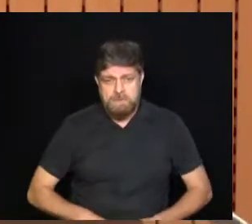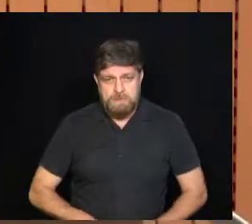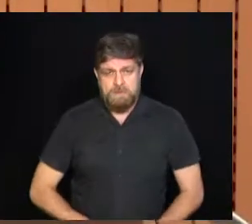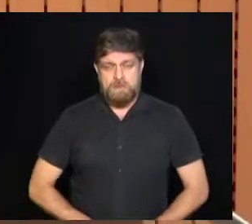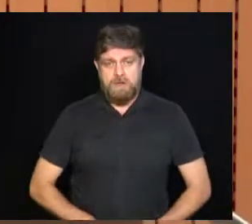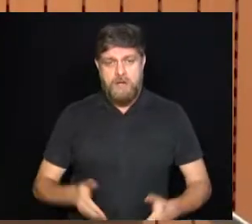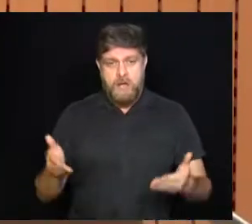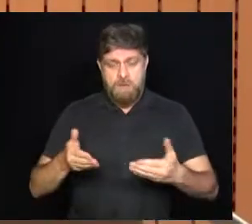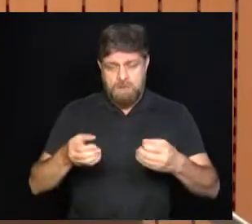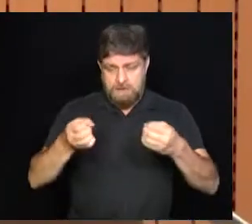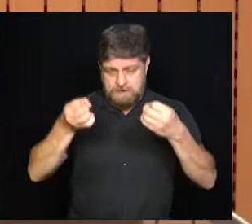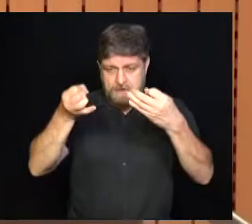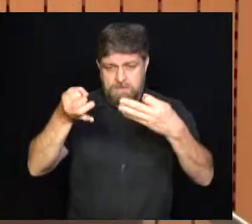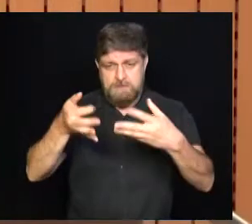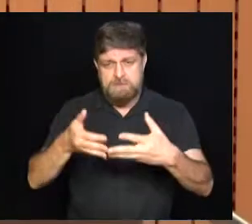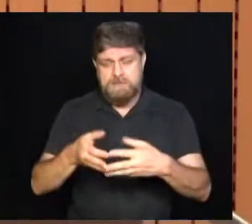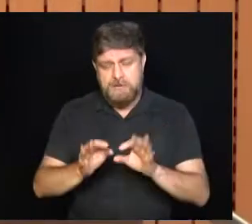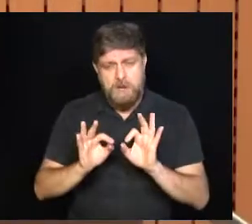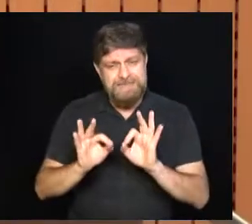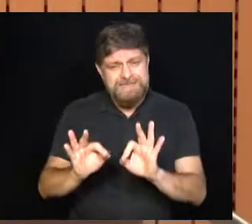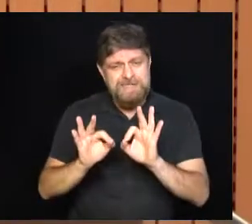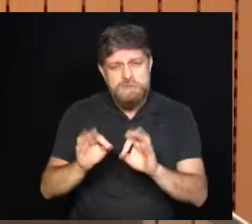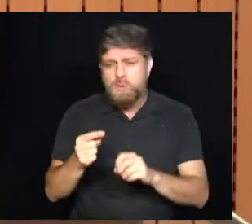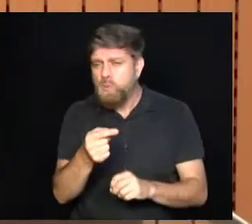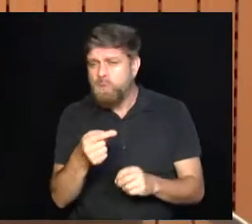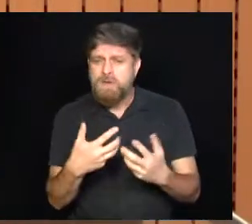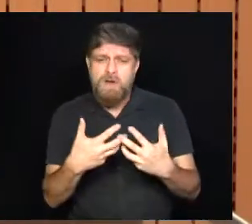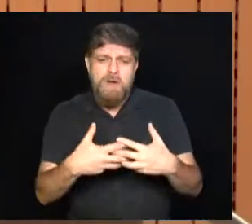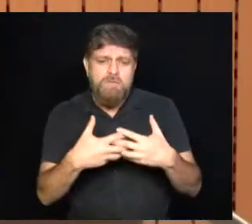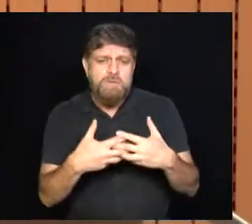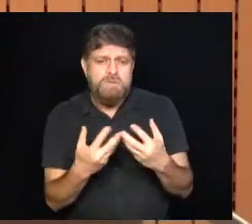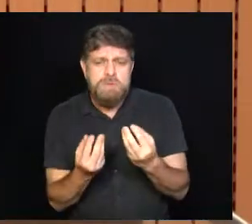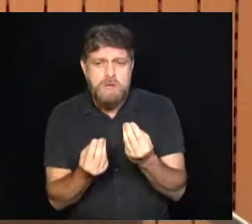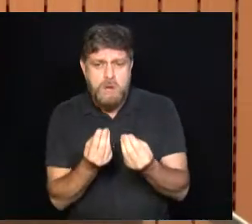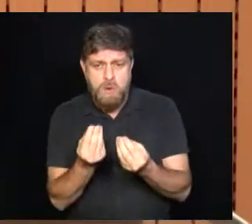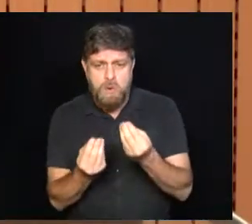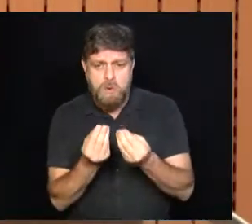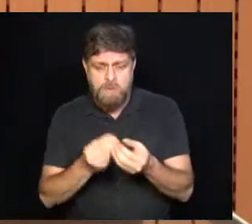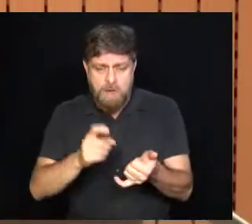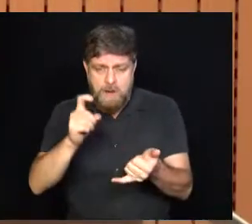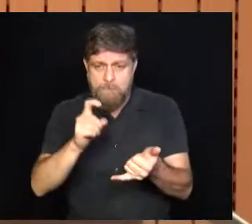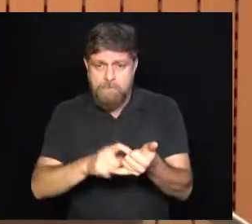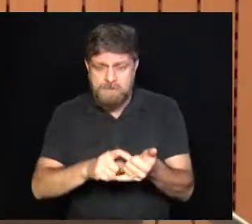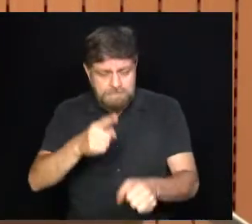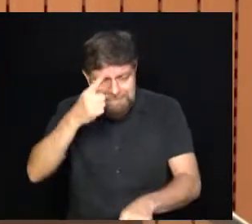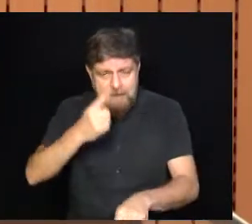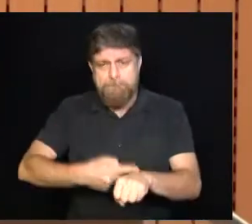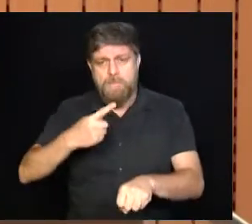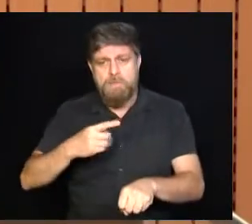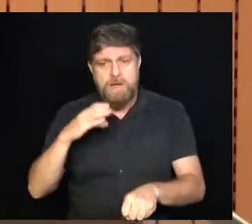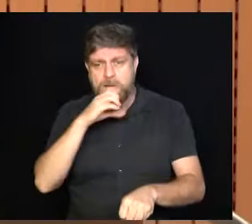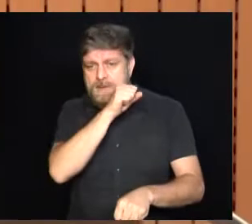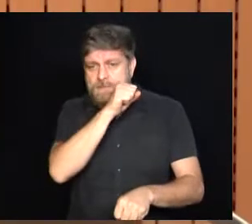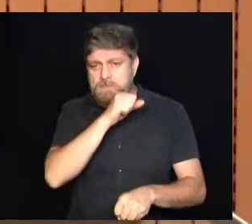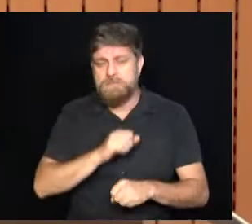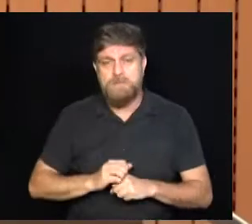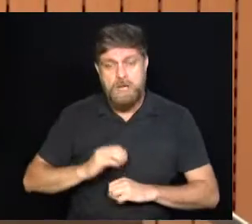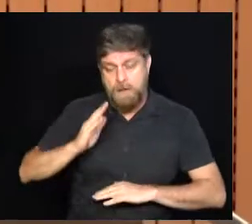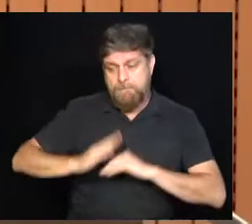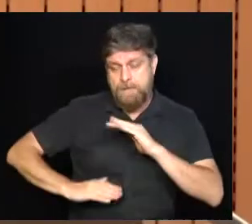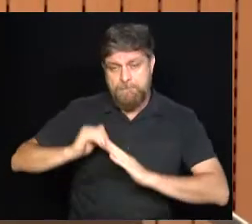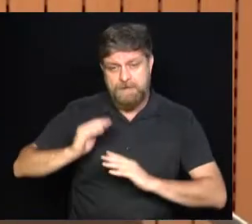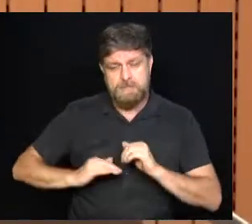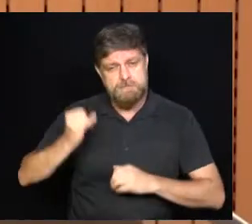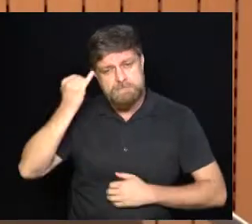eu explico exatamente como que funciona esse botão de emergência. Foi uma iniciativa